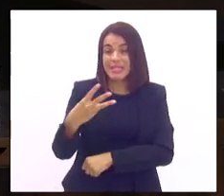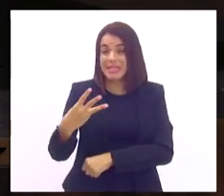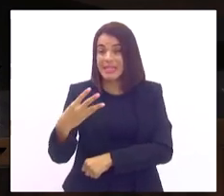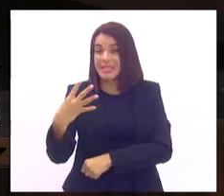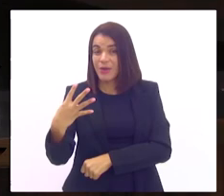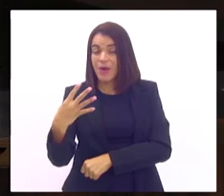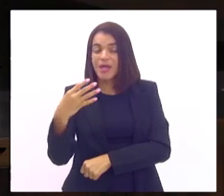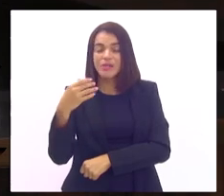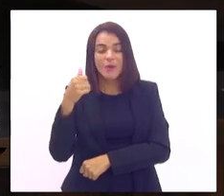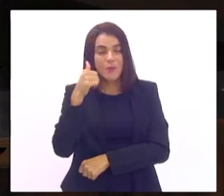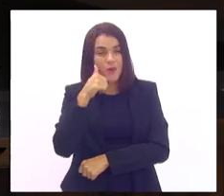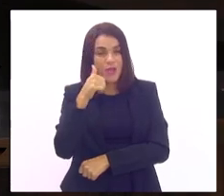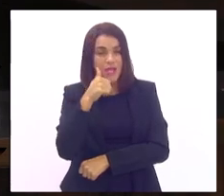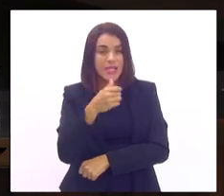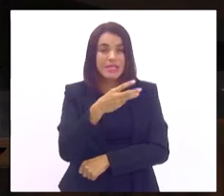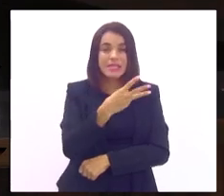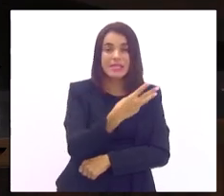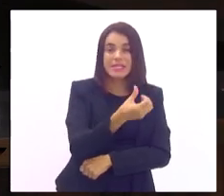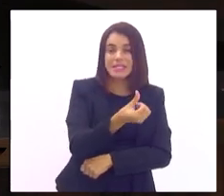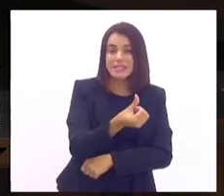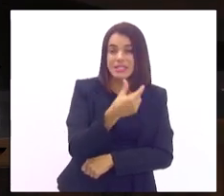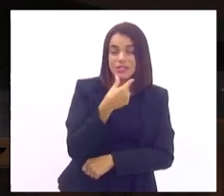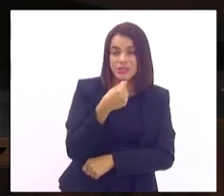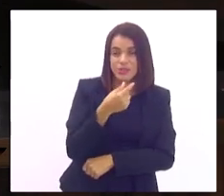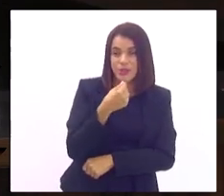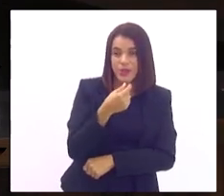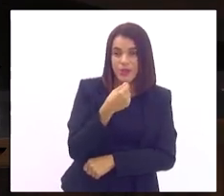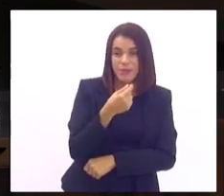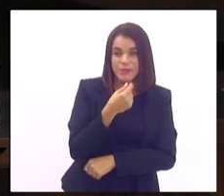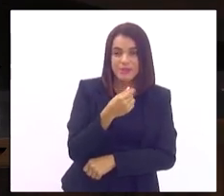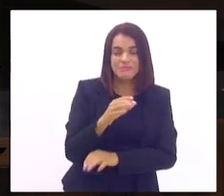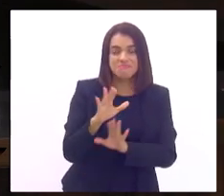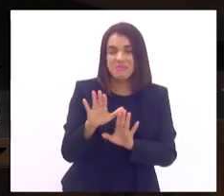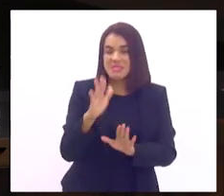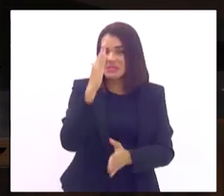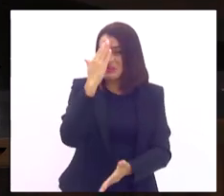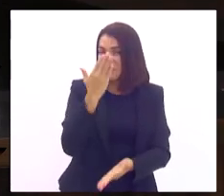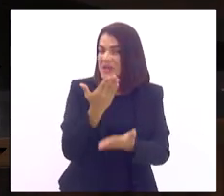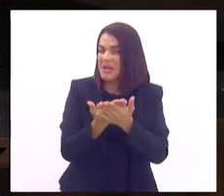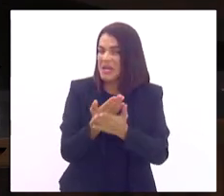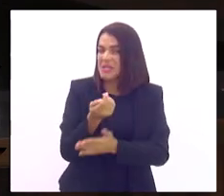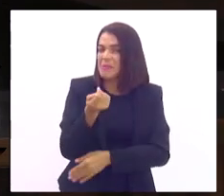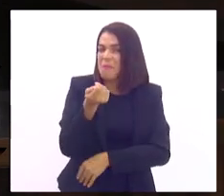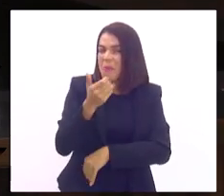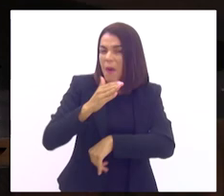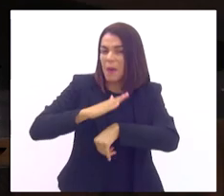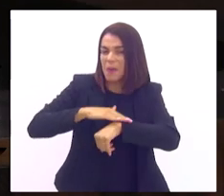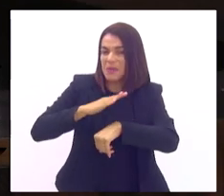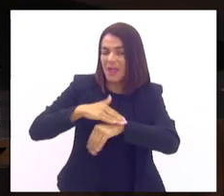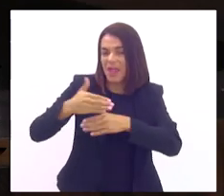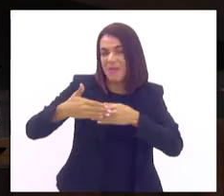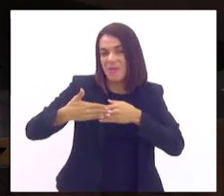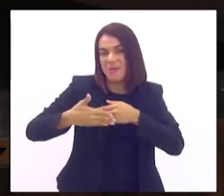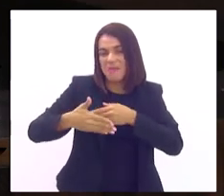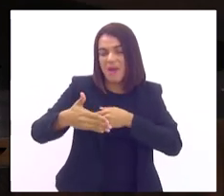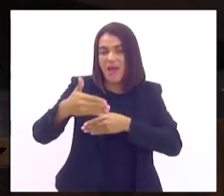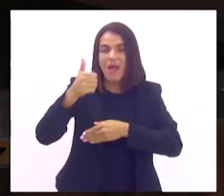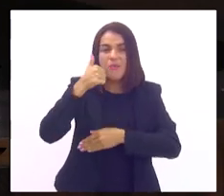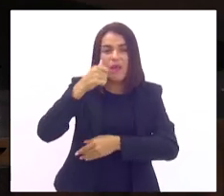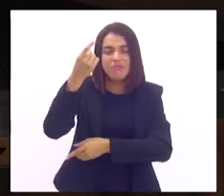e 36 somos homens. Mas eu creio que dá... Em pouco tempo isso